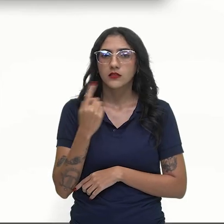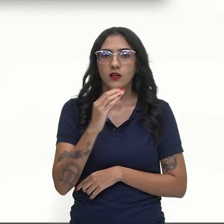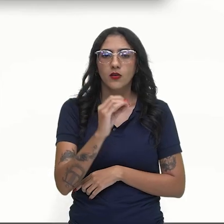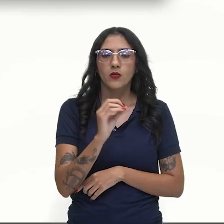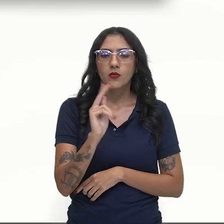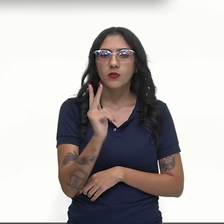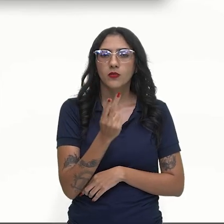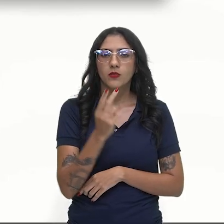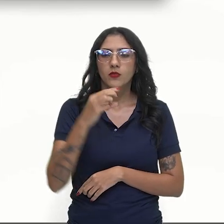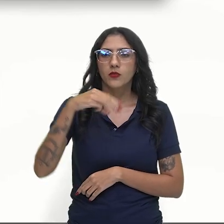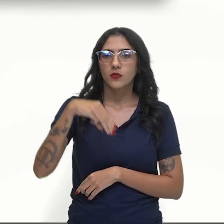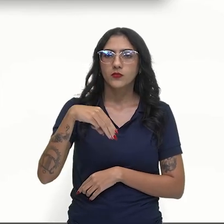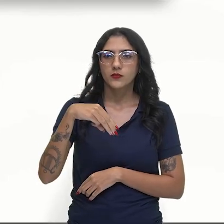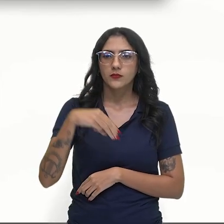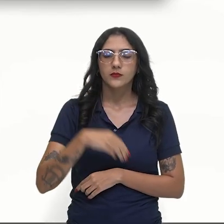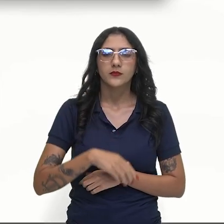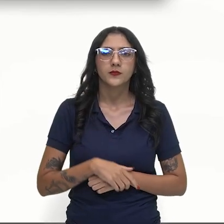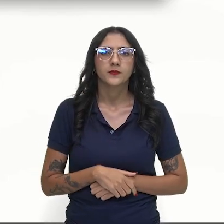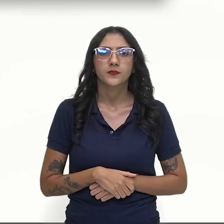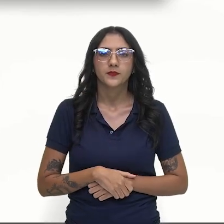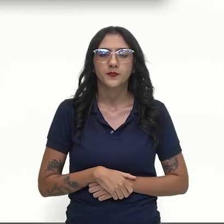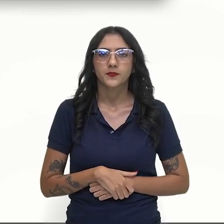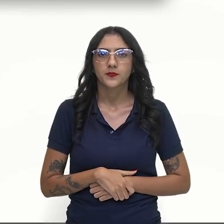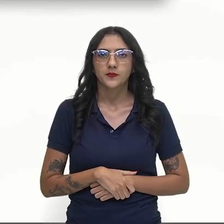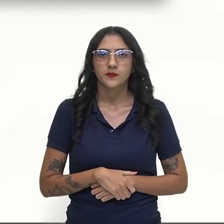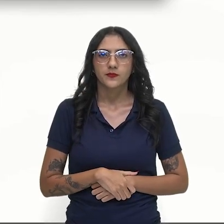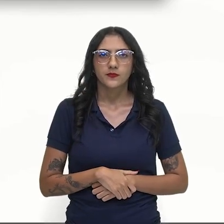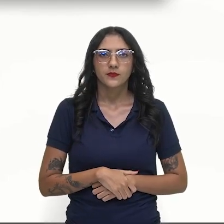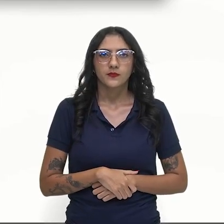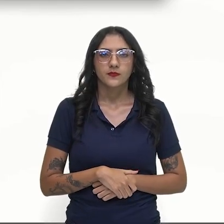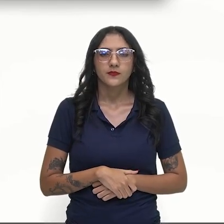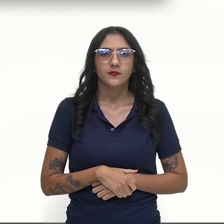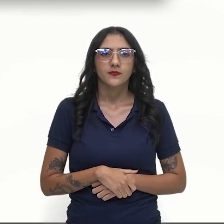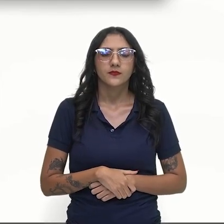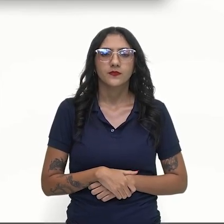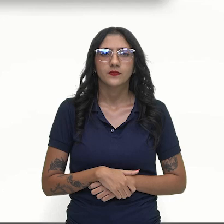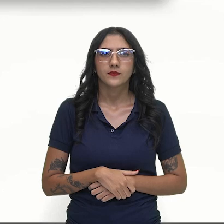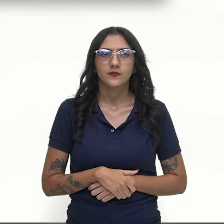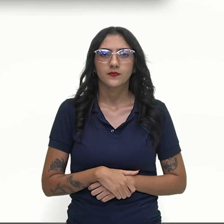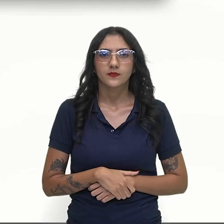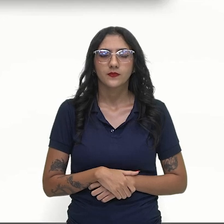tem este mosaico. Aí, com base aí